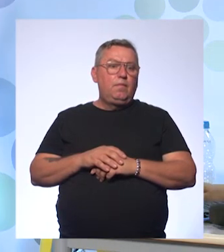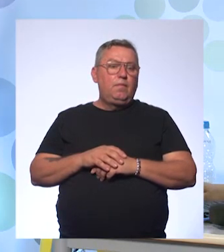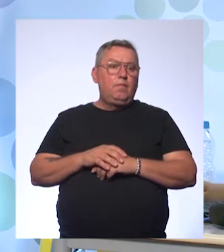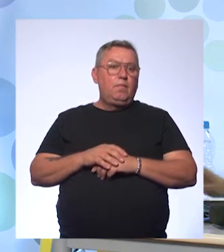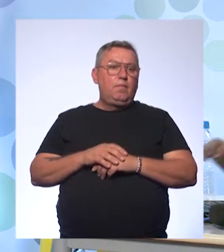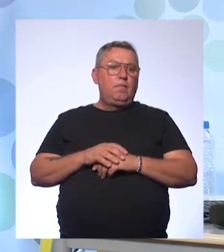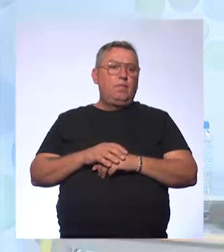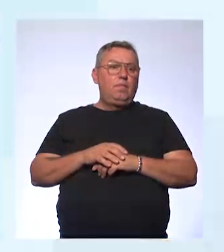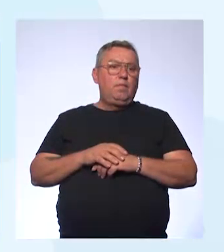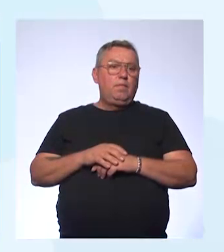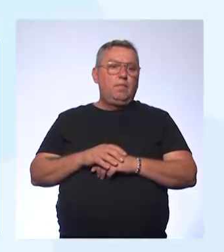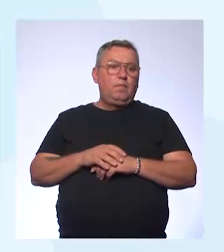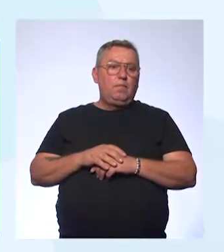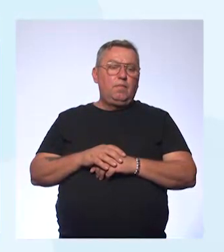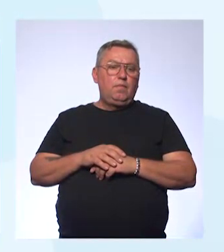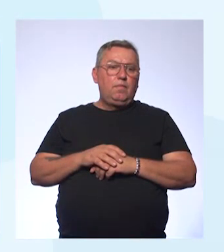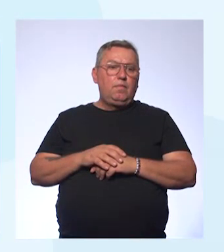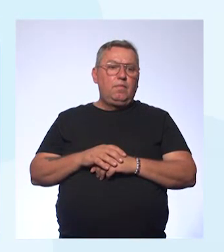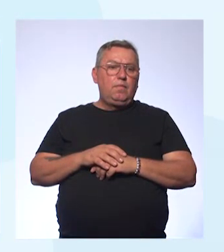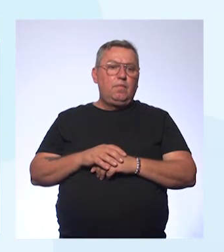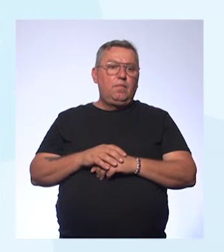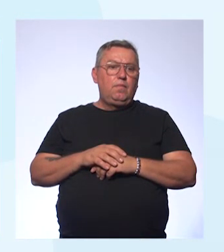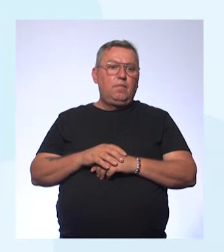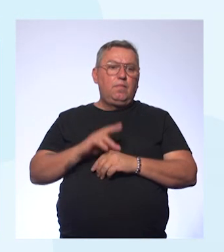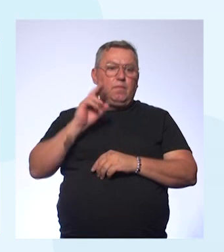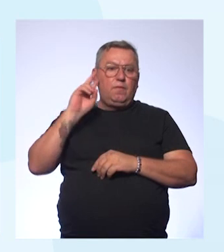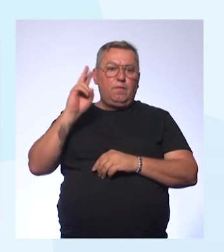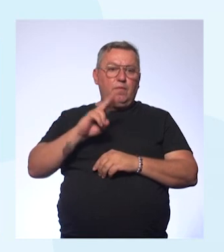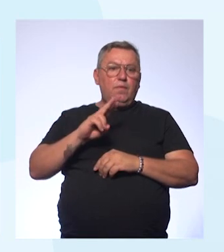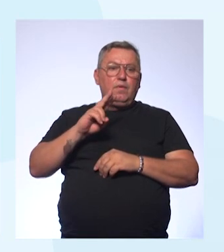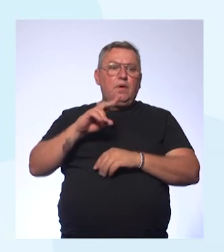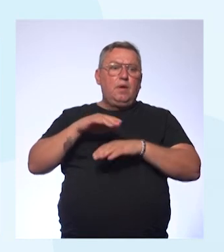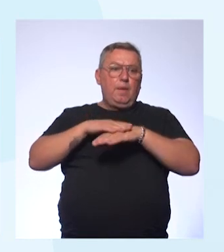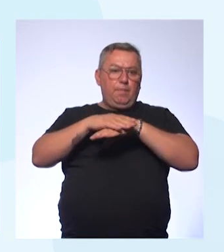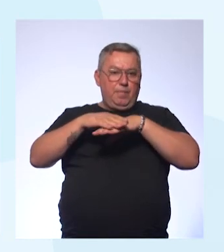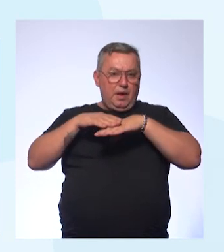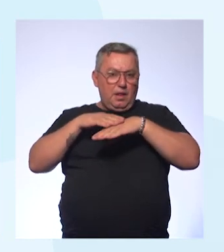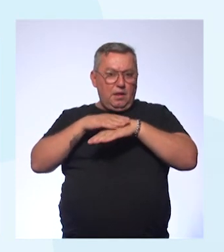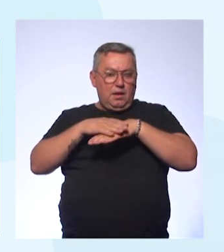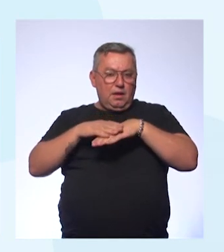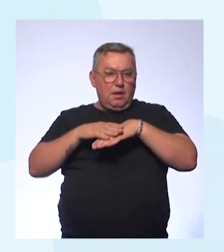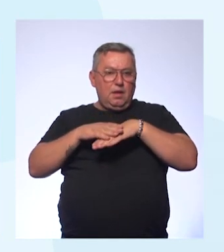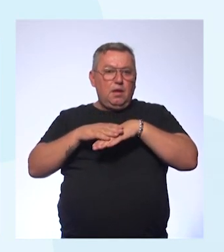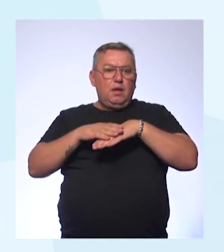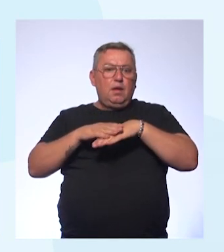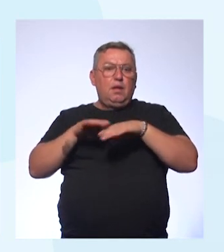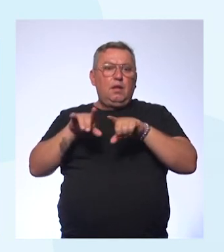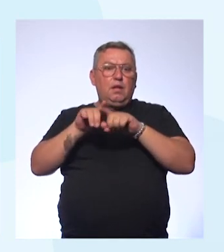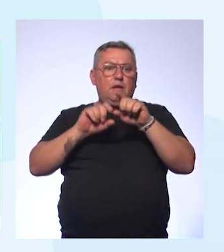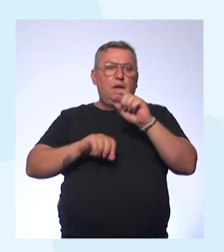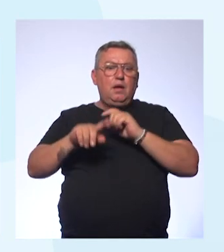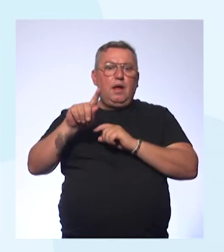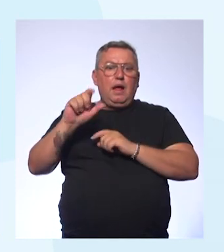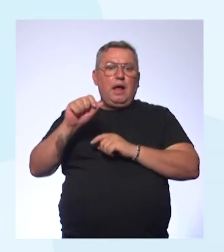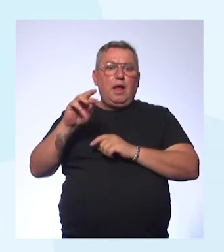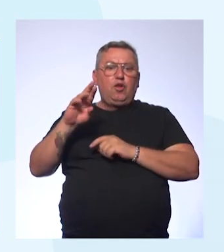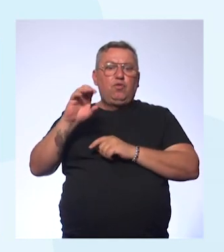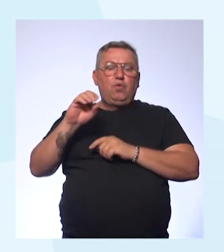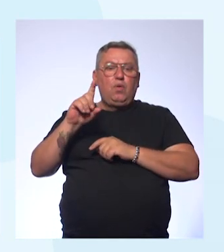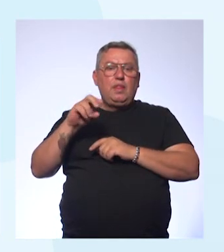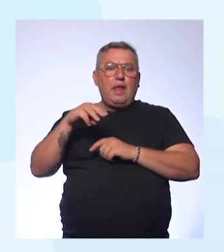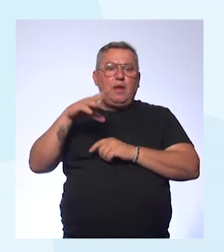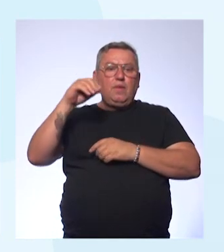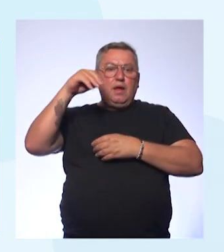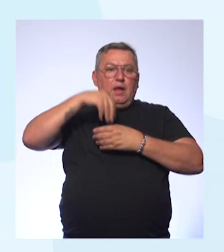A gente tem uma estrutura, né, aqui a ectoderme, tá, que vai formar a epiderme, e a gastroderme, que é essa